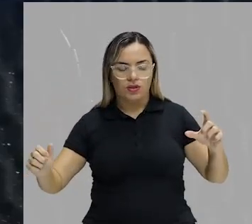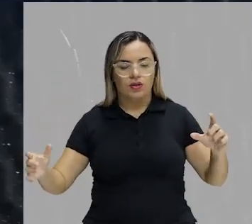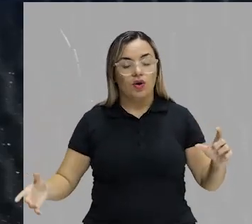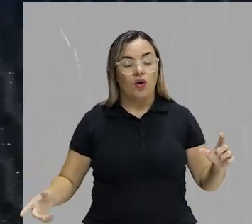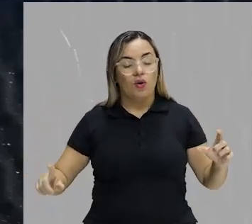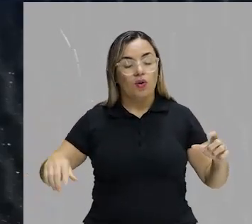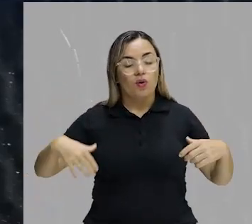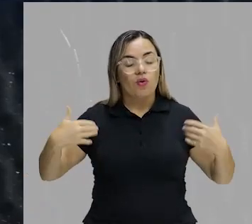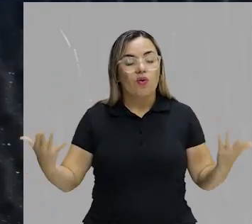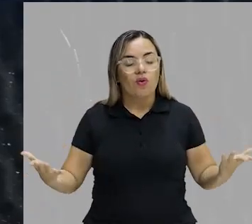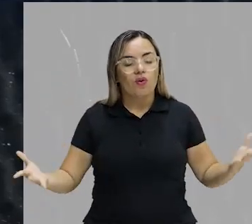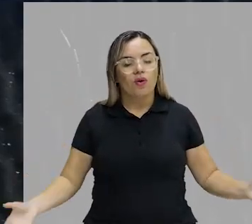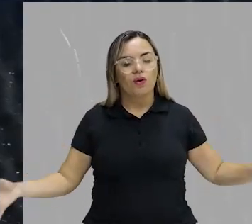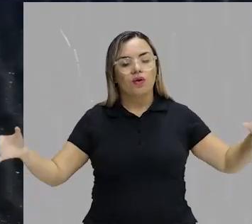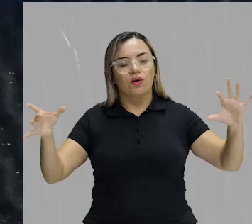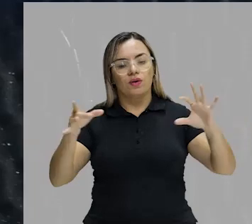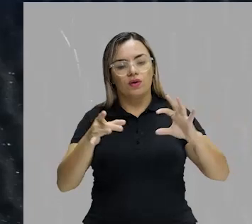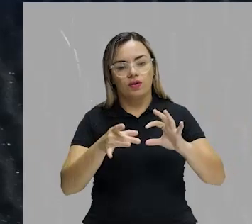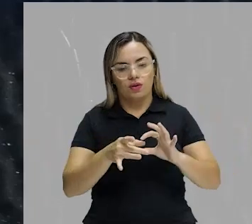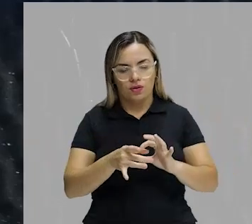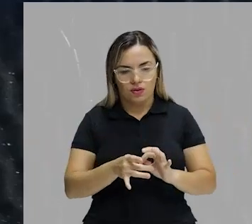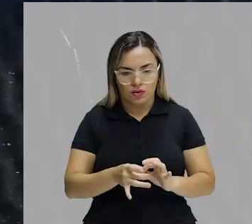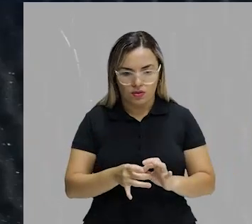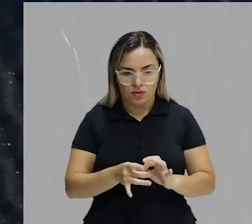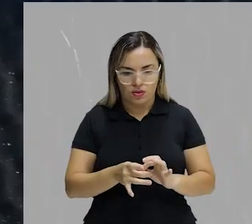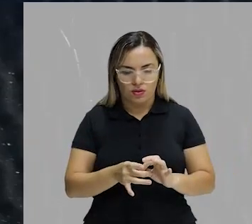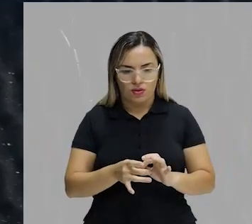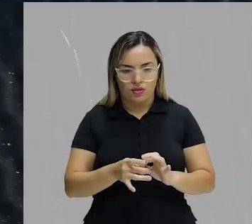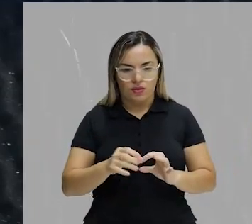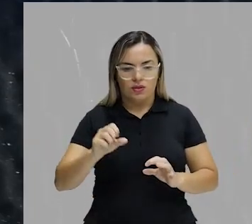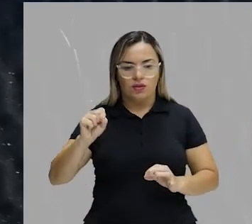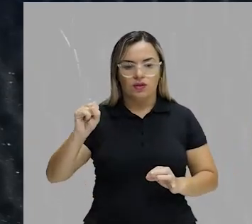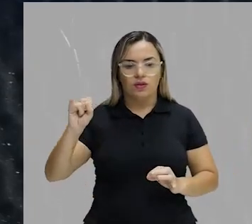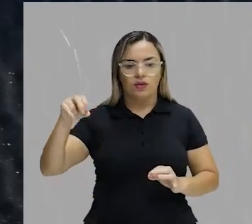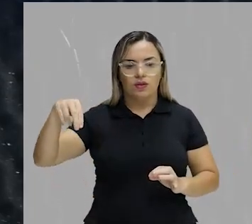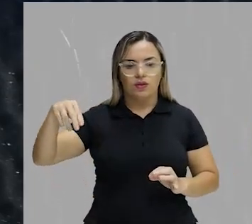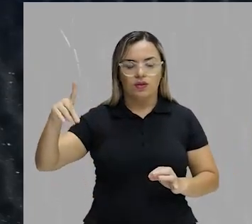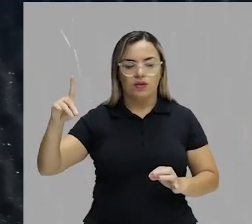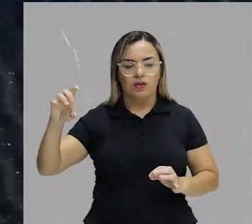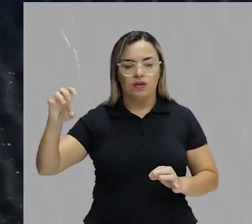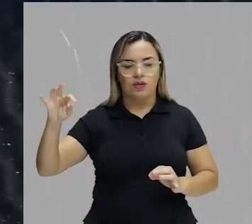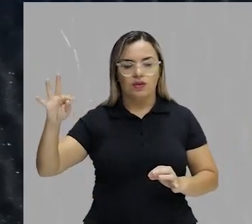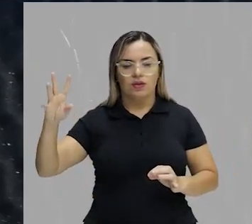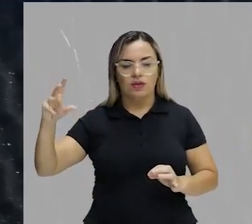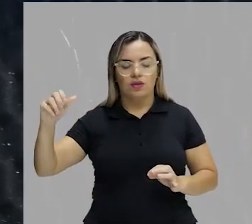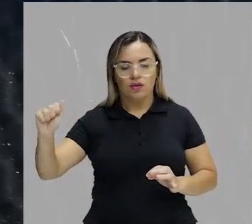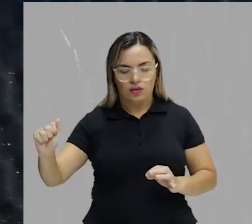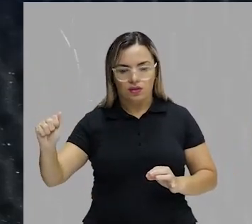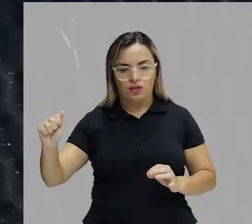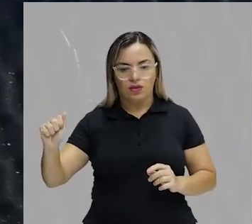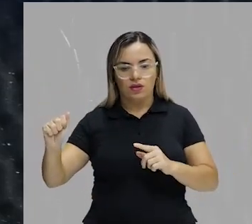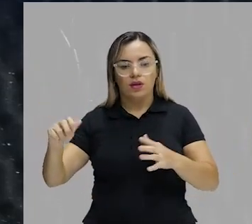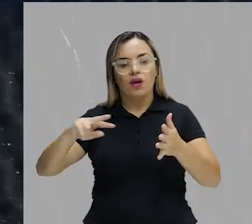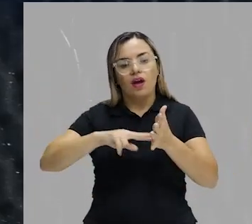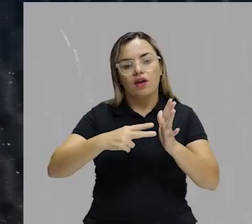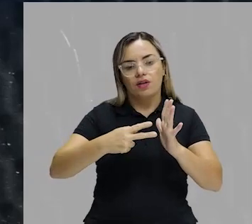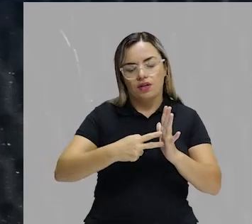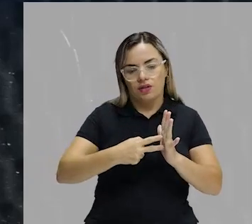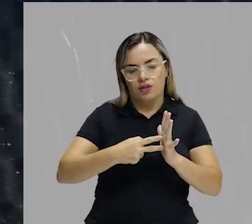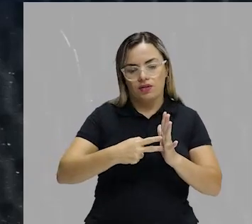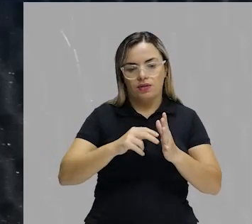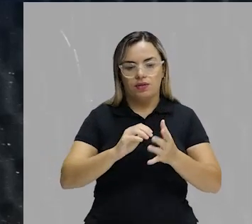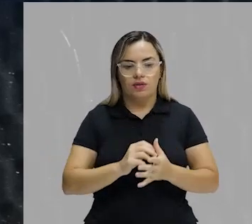conjunção coordenativa. Sindética vem de síndeto, que é a mesma coisa que conjunção, tá certo? Coloquei aqui, ó,